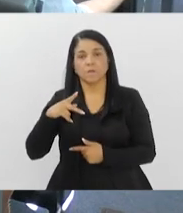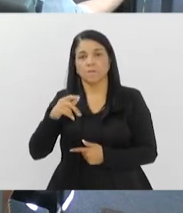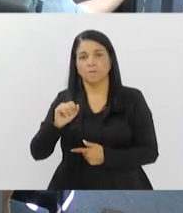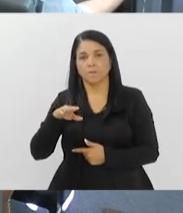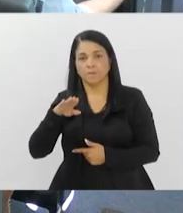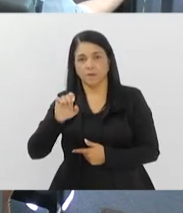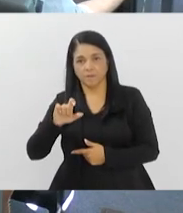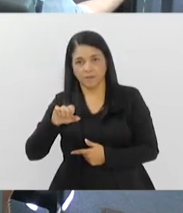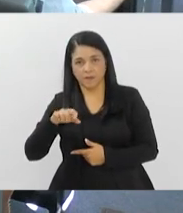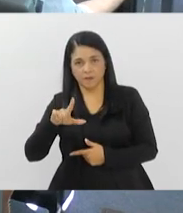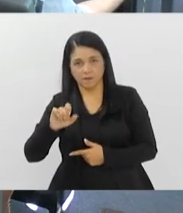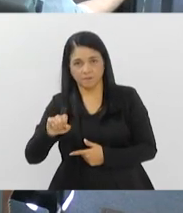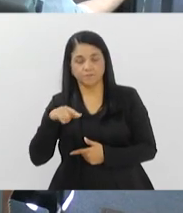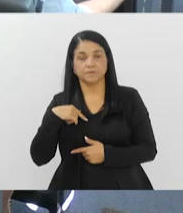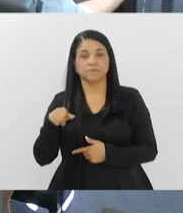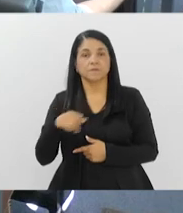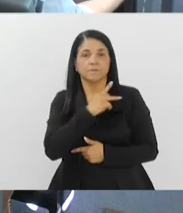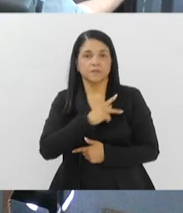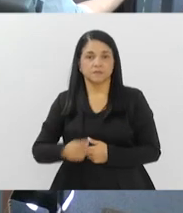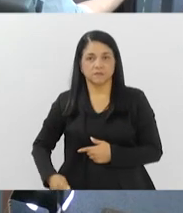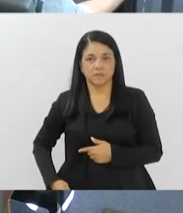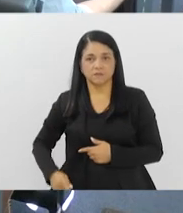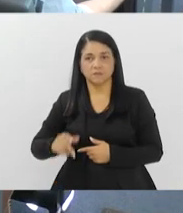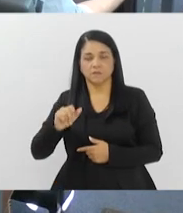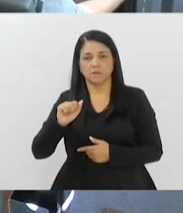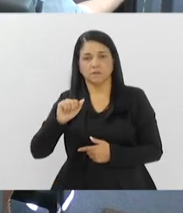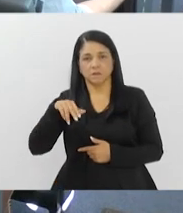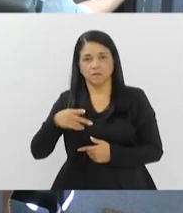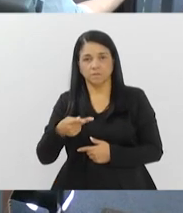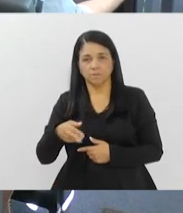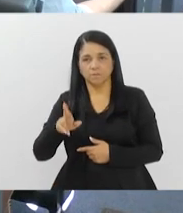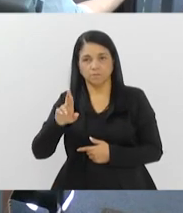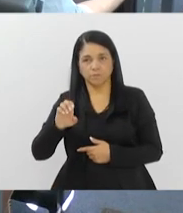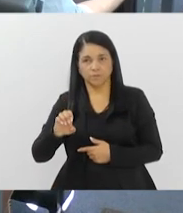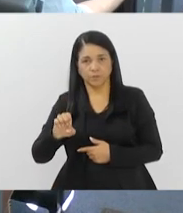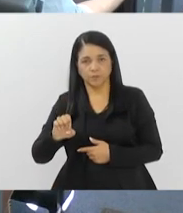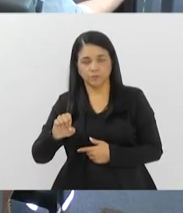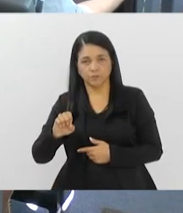Cristina da Silva Pinto, presidente da Amprut.